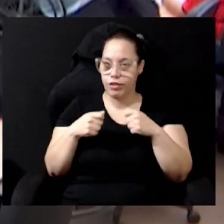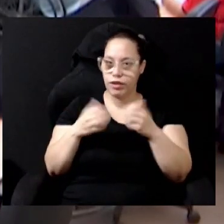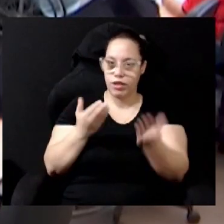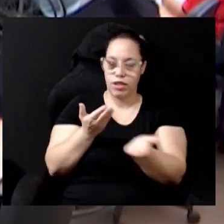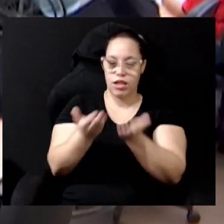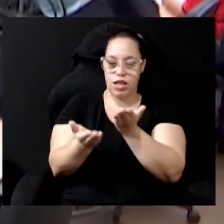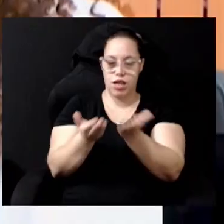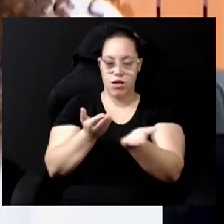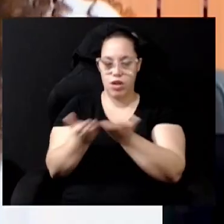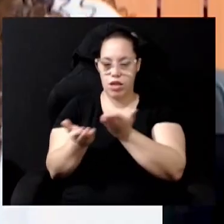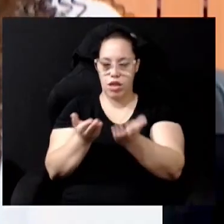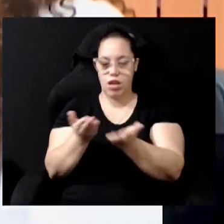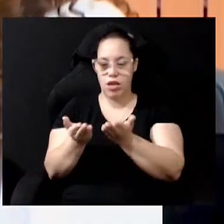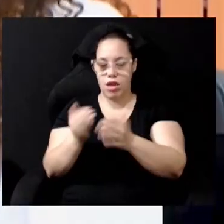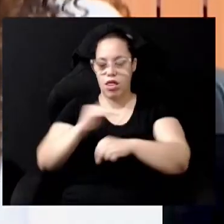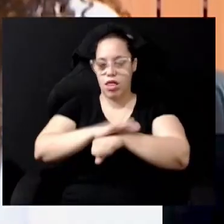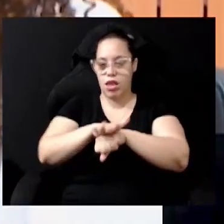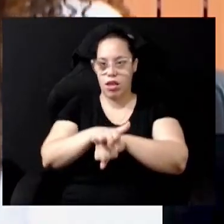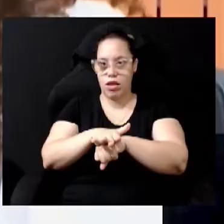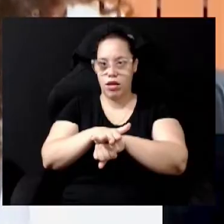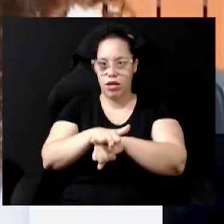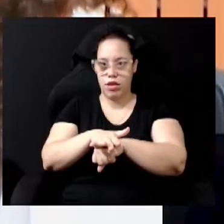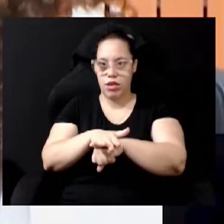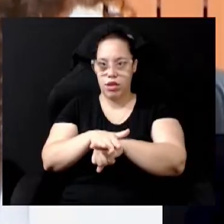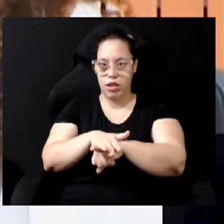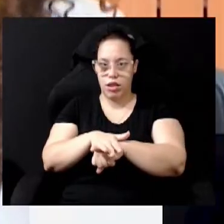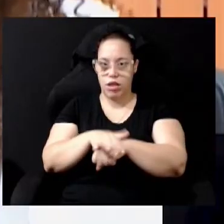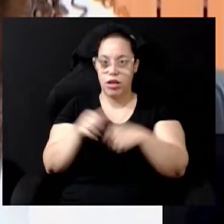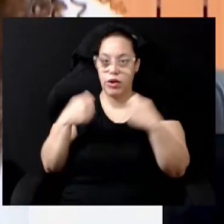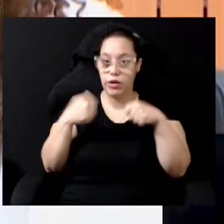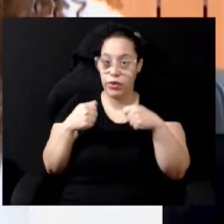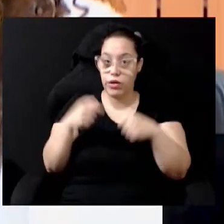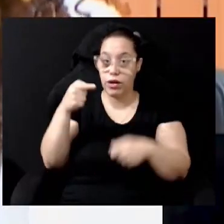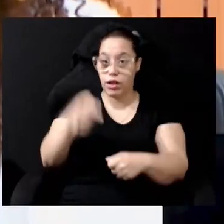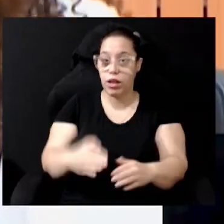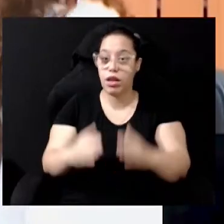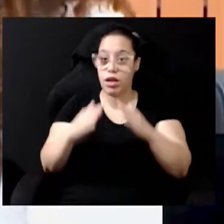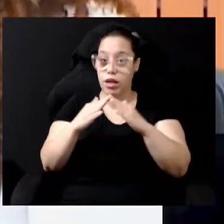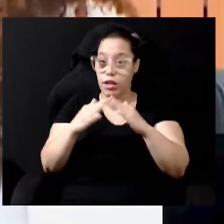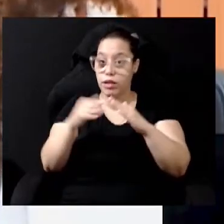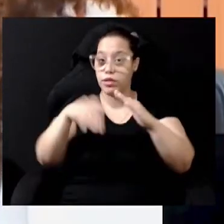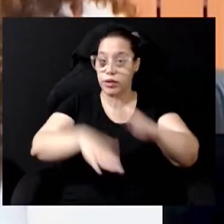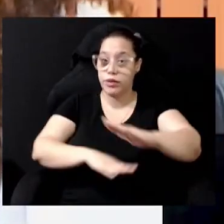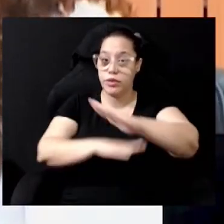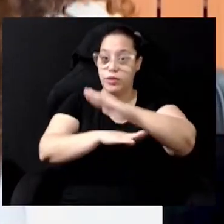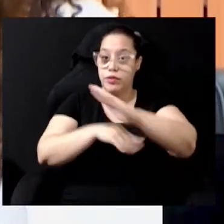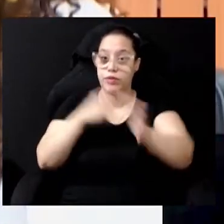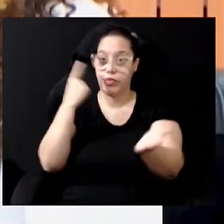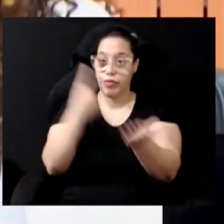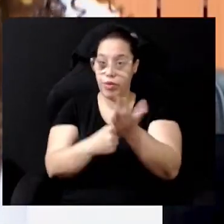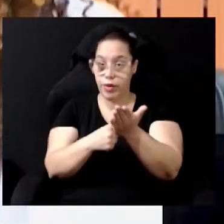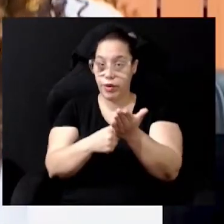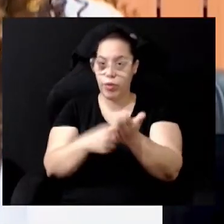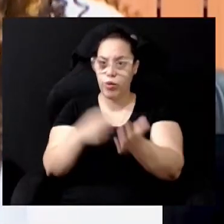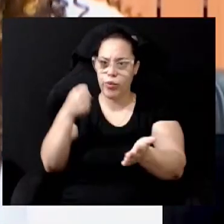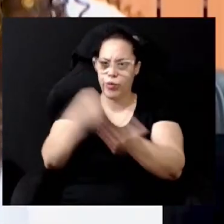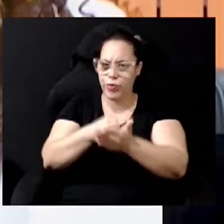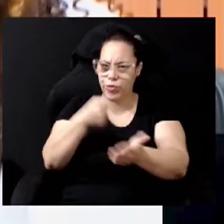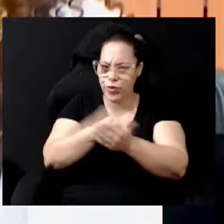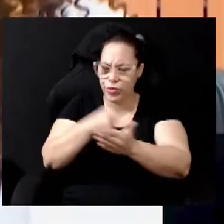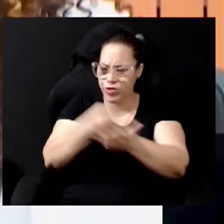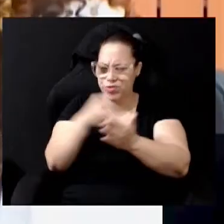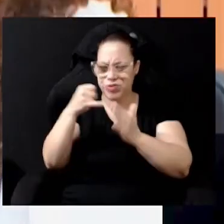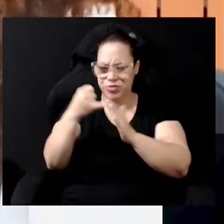nas instituições. Eu registro a necessidade dessa casa aqui ter um compromisso de pressionar as instituições